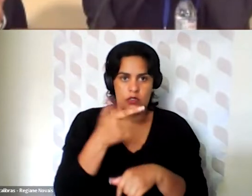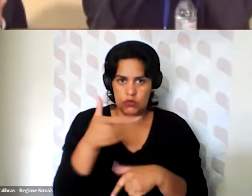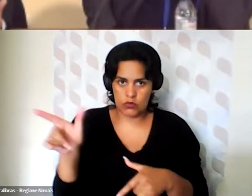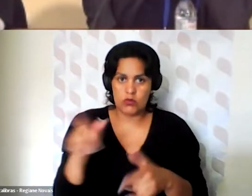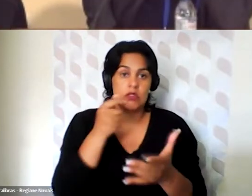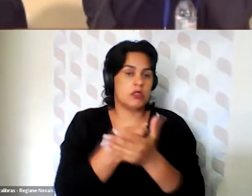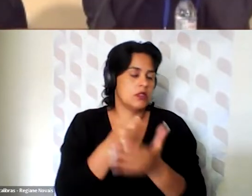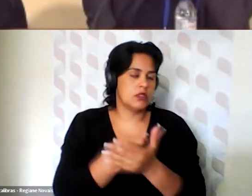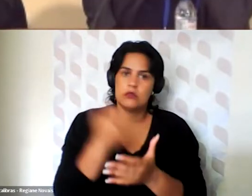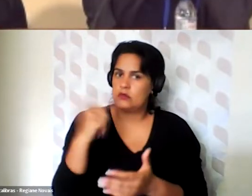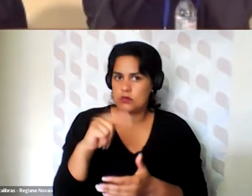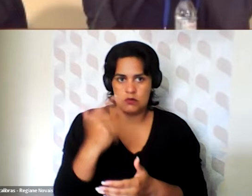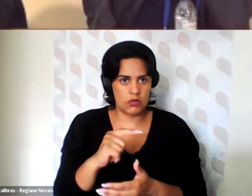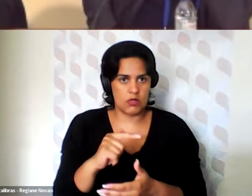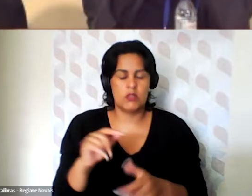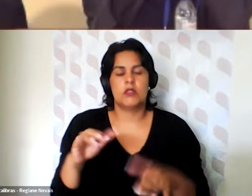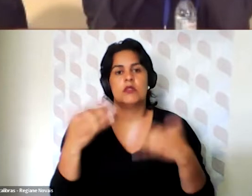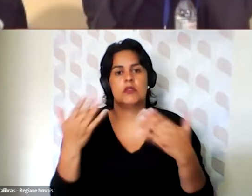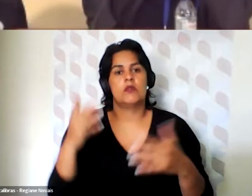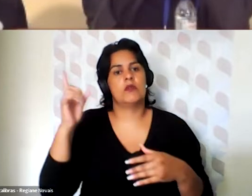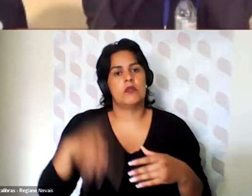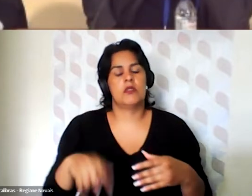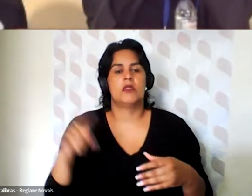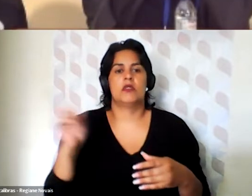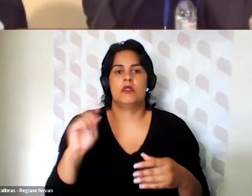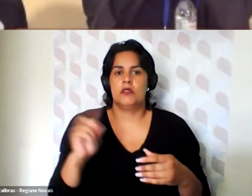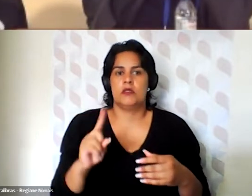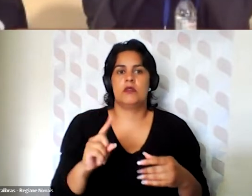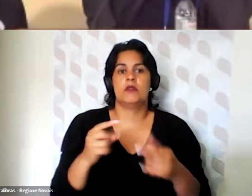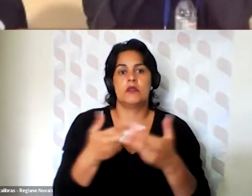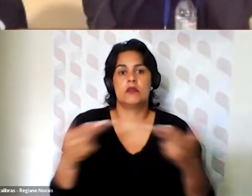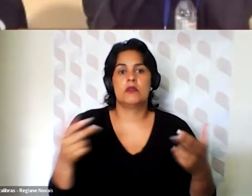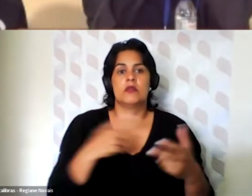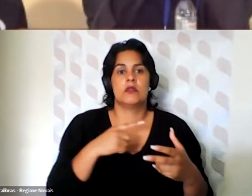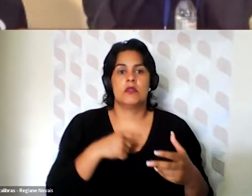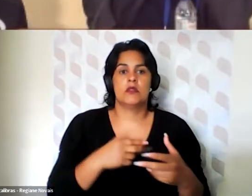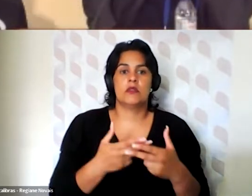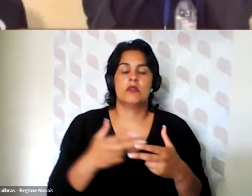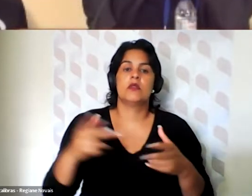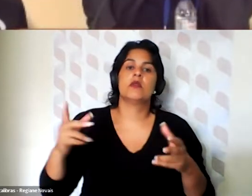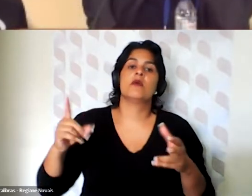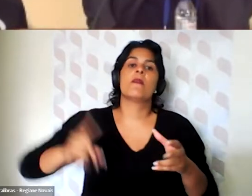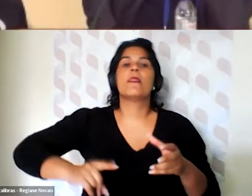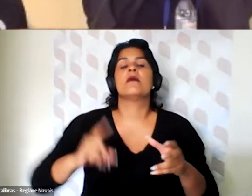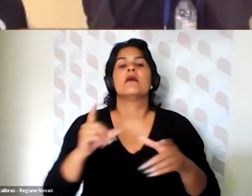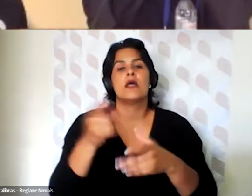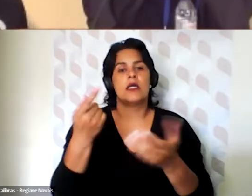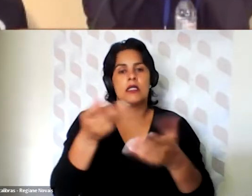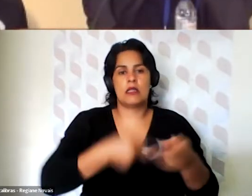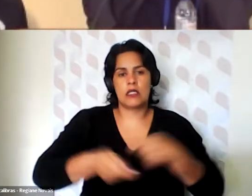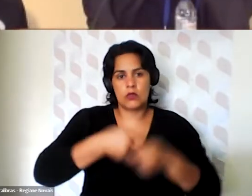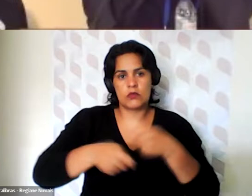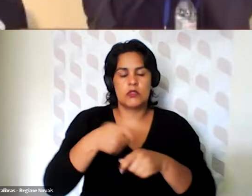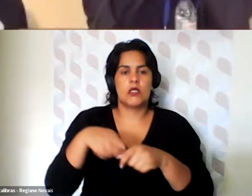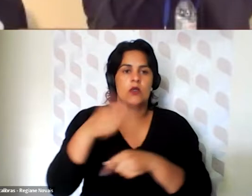práticas. Né? Então, um pouco, mudando um pouco a visão do que poderia ser a OCDE.